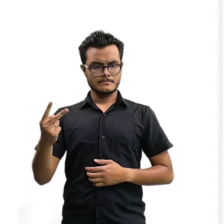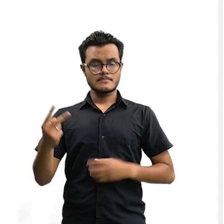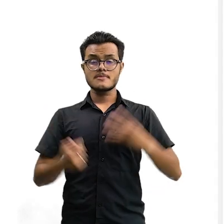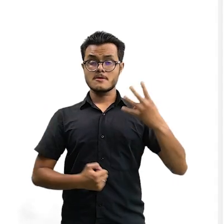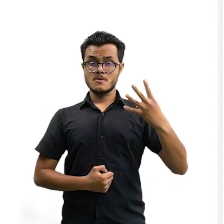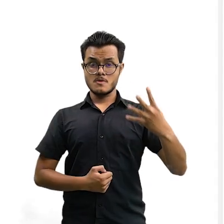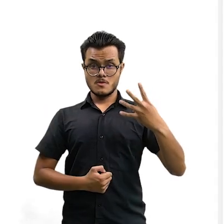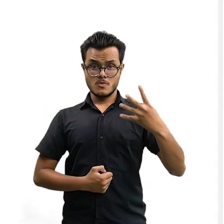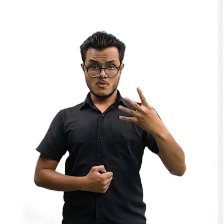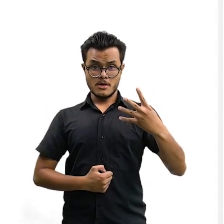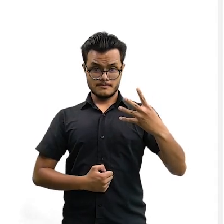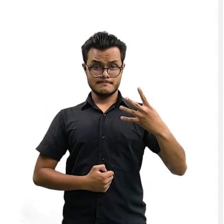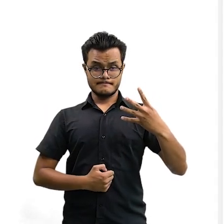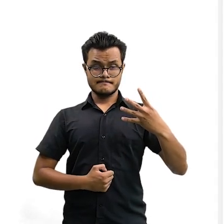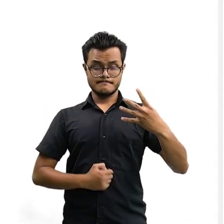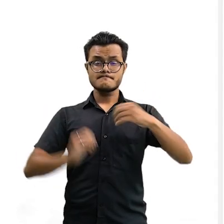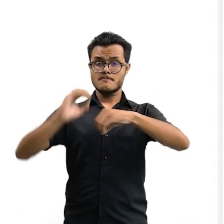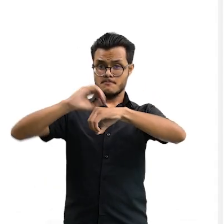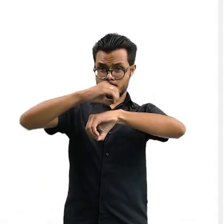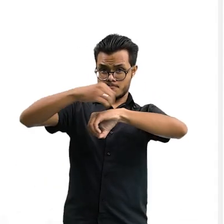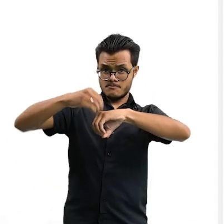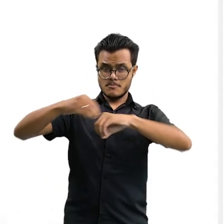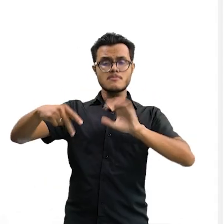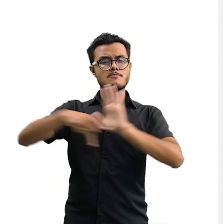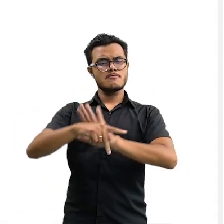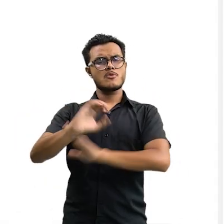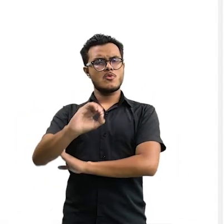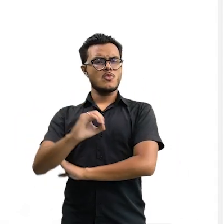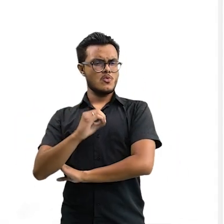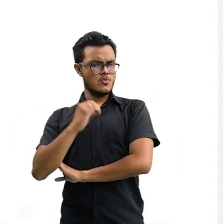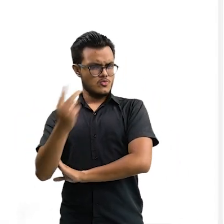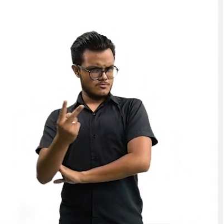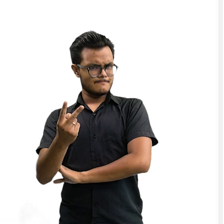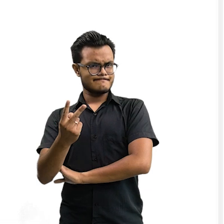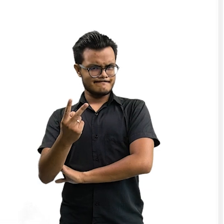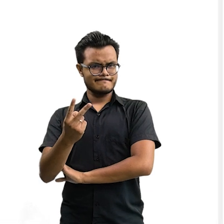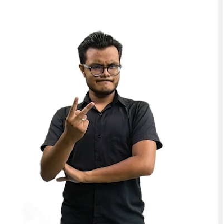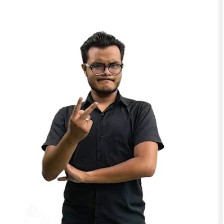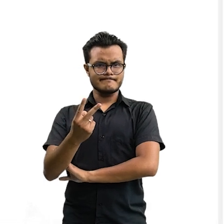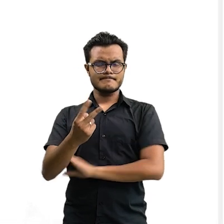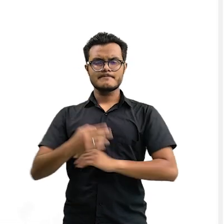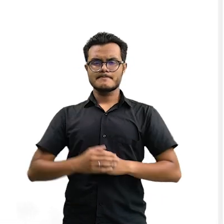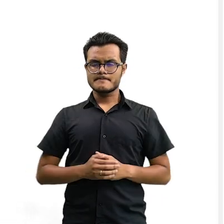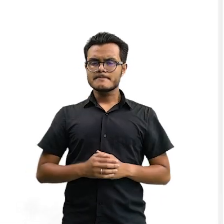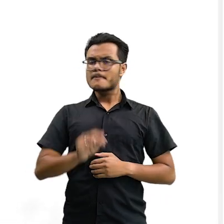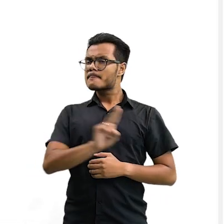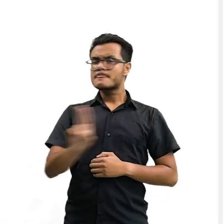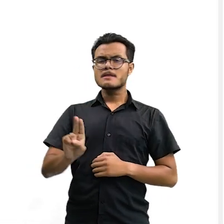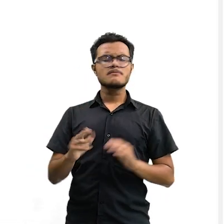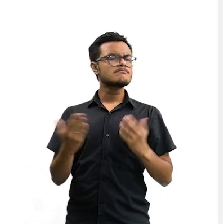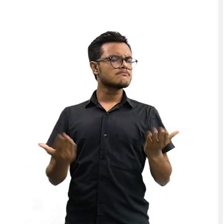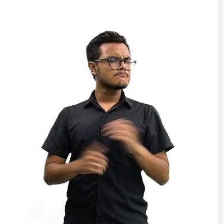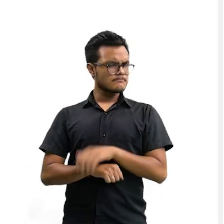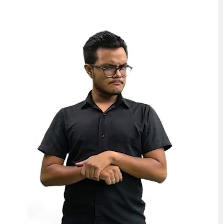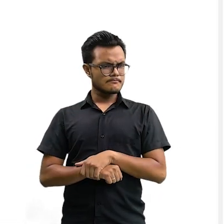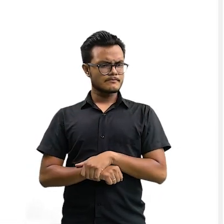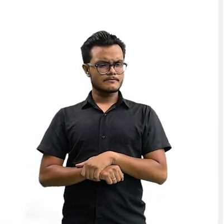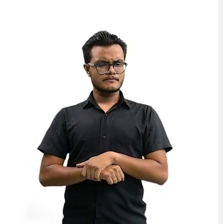4 moléculas de oxigênio, formando o que a gente chama de